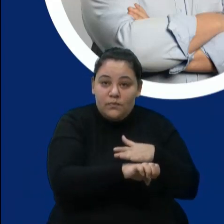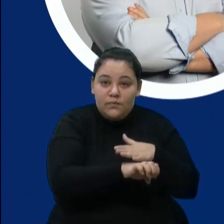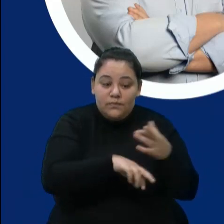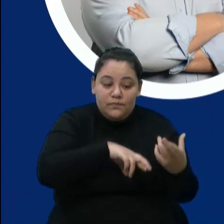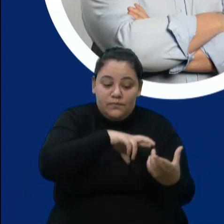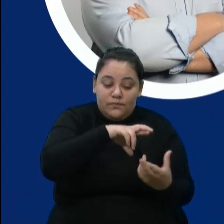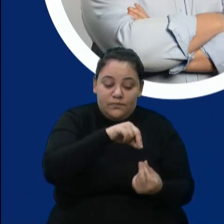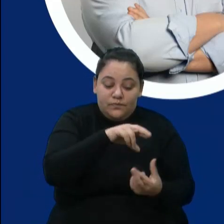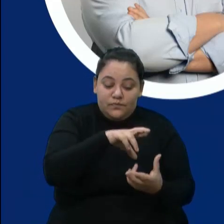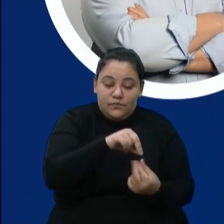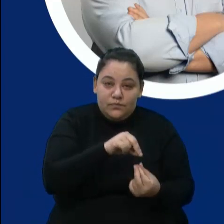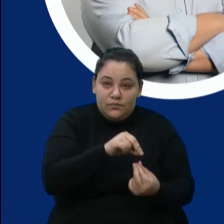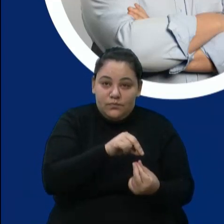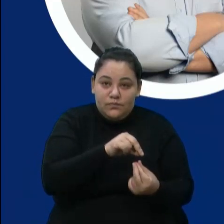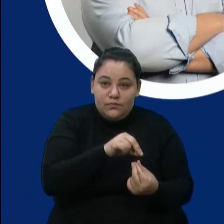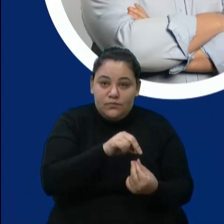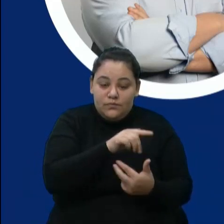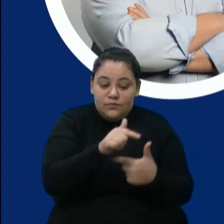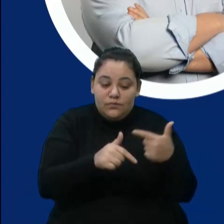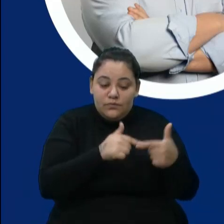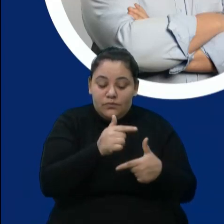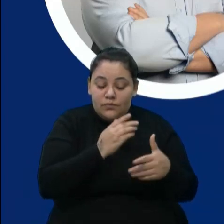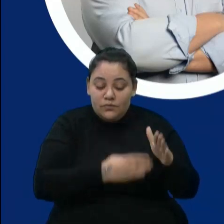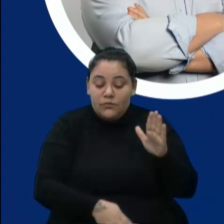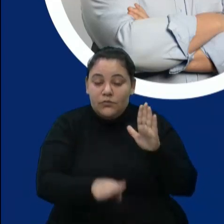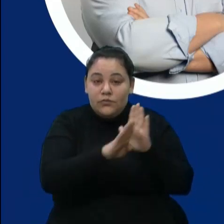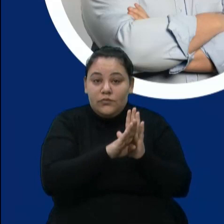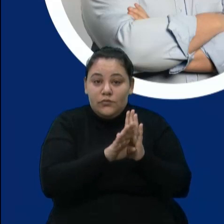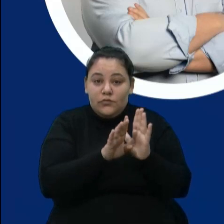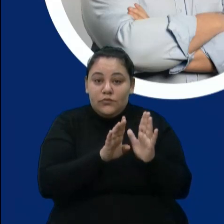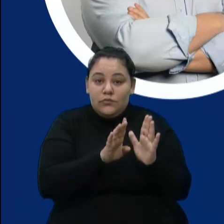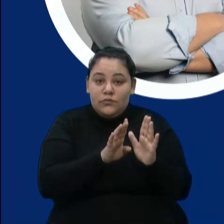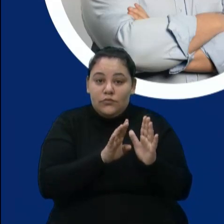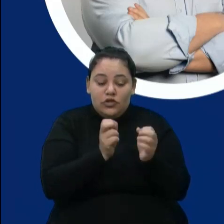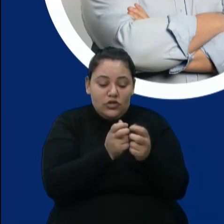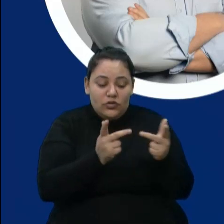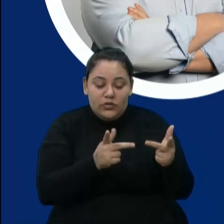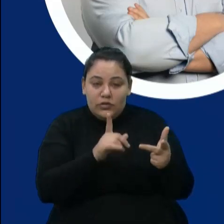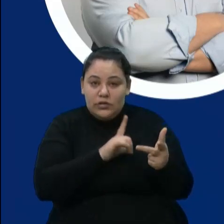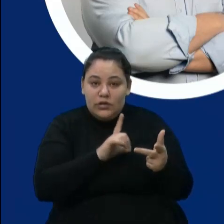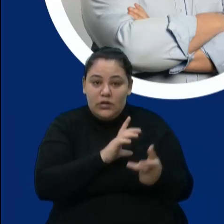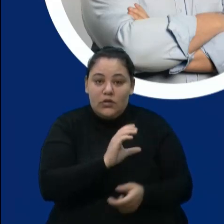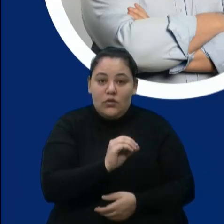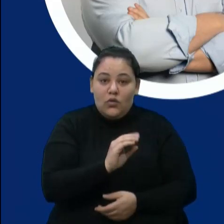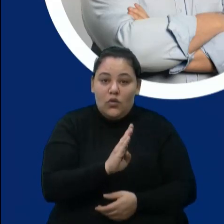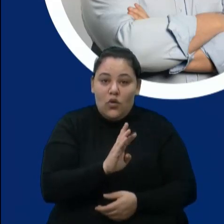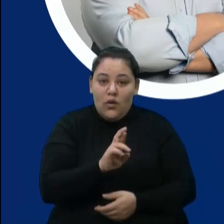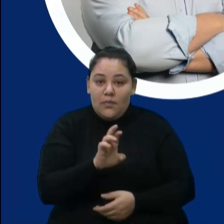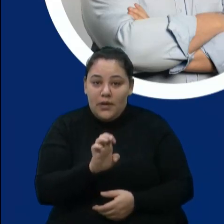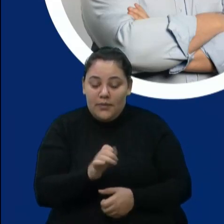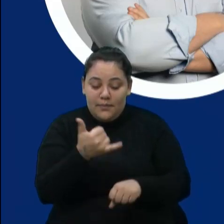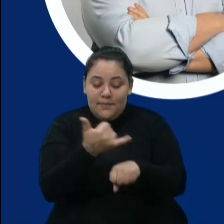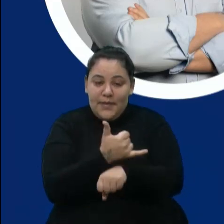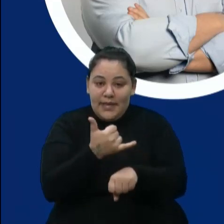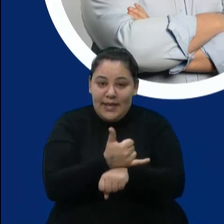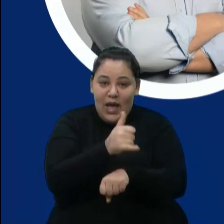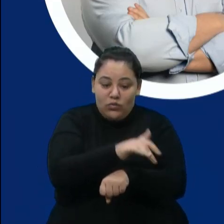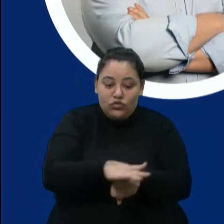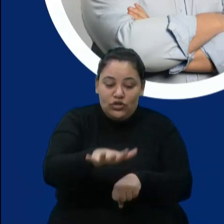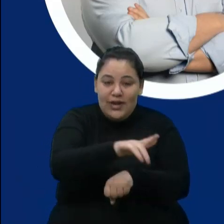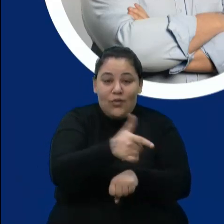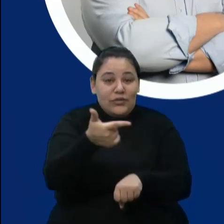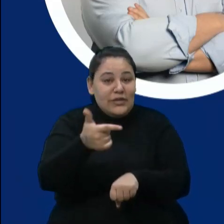reciclagem, processamento e beneficiamento de objetos contendo cobre, bronze, alumínio, sem a comprovação